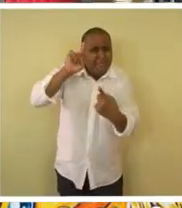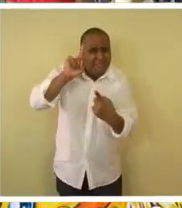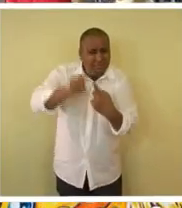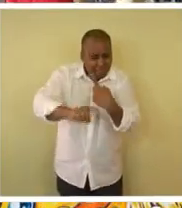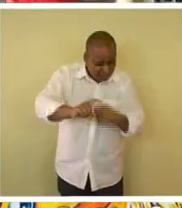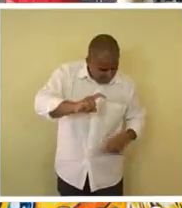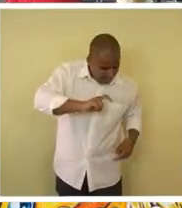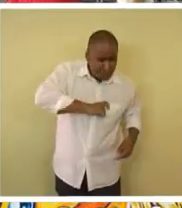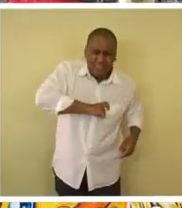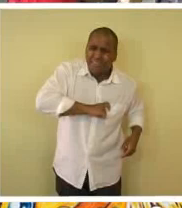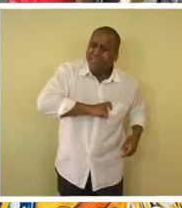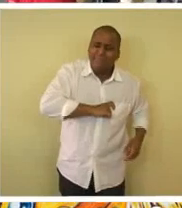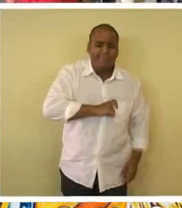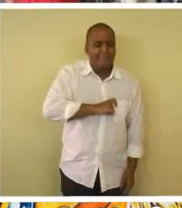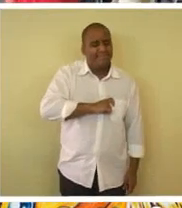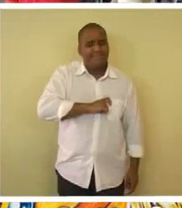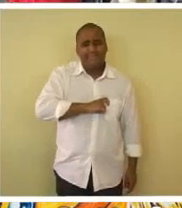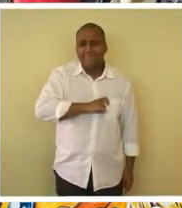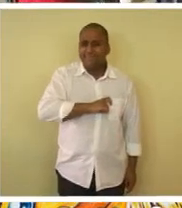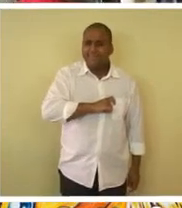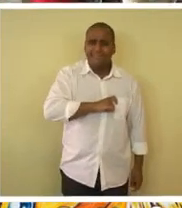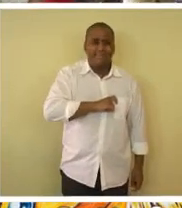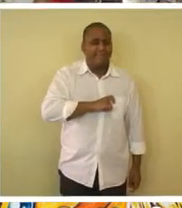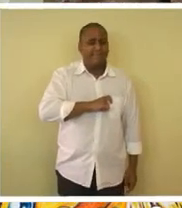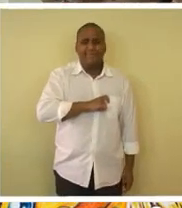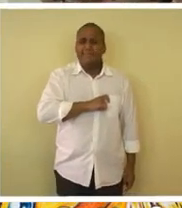Fria A pedra da vingança